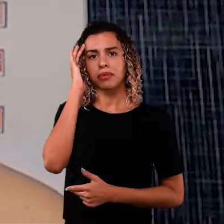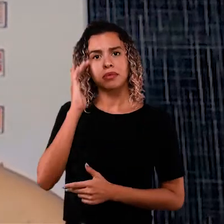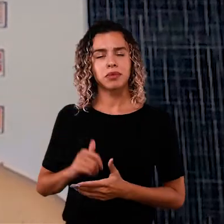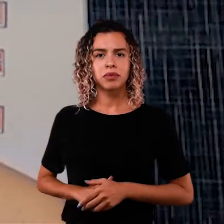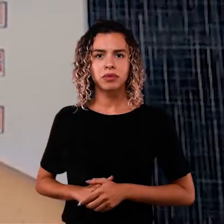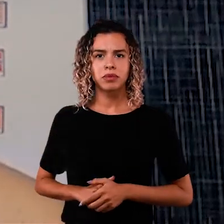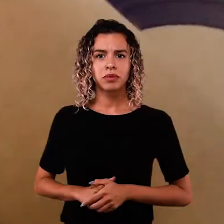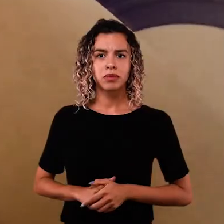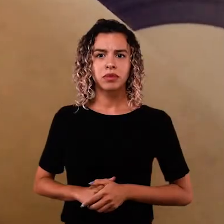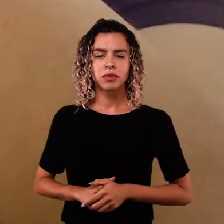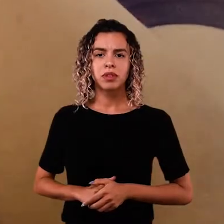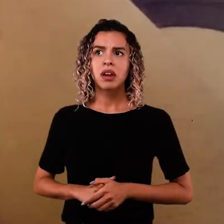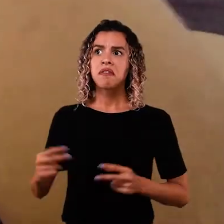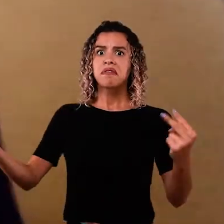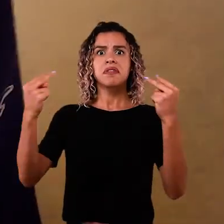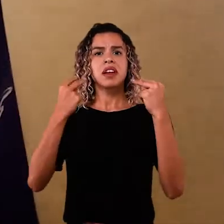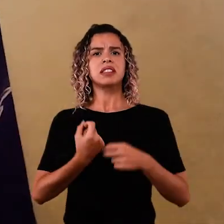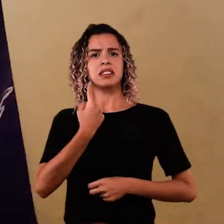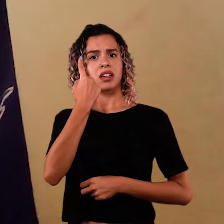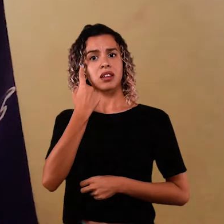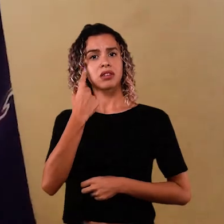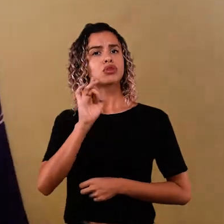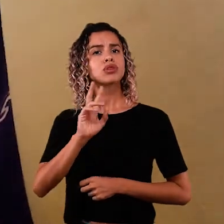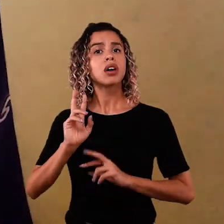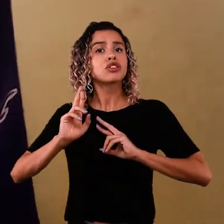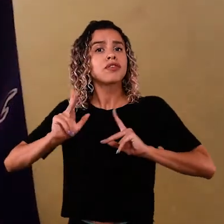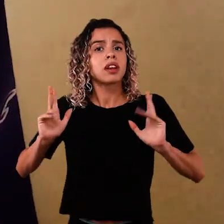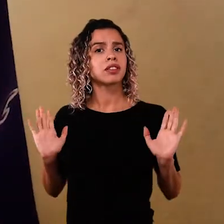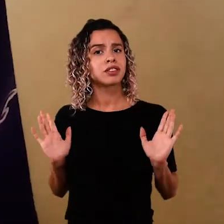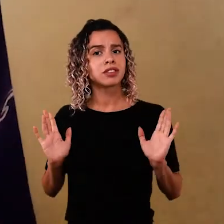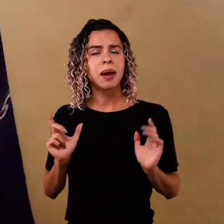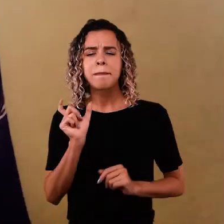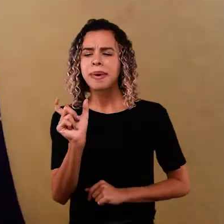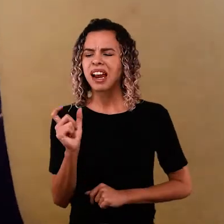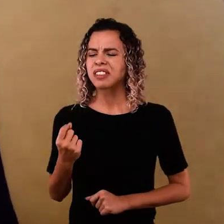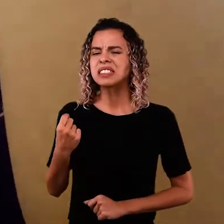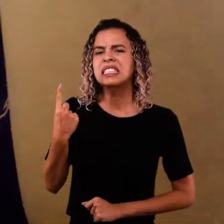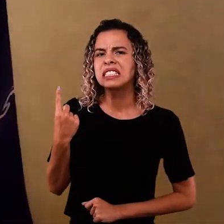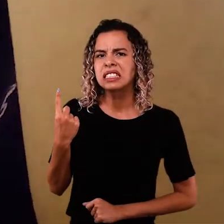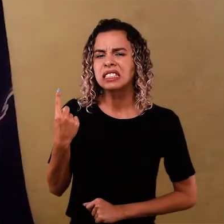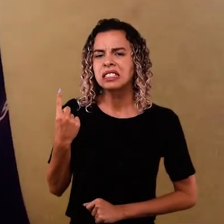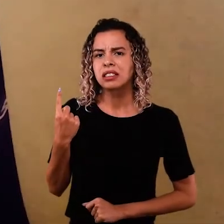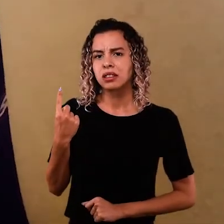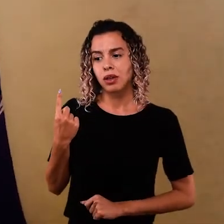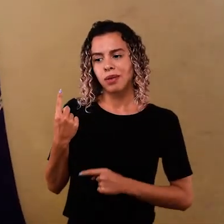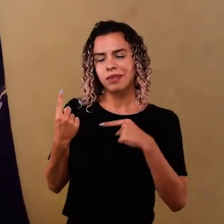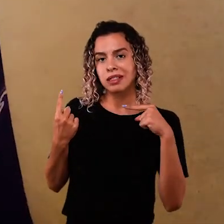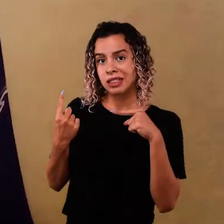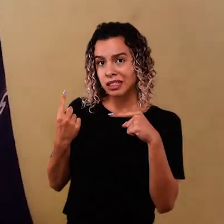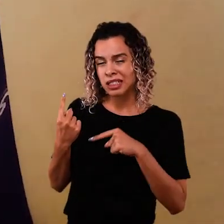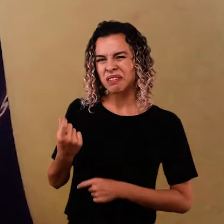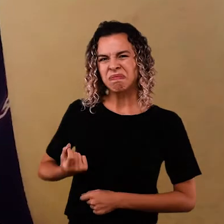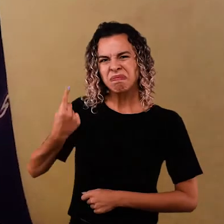outra pessoa. Em vez de me ver como estranha, Fernanda. me ver como diferente. Porque a palavra estranha, pelo